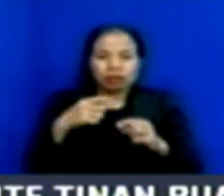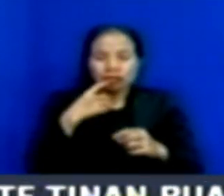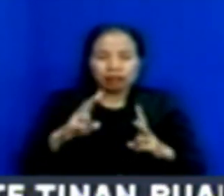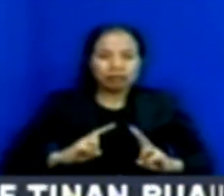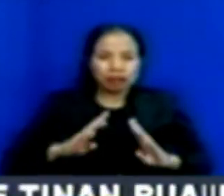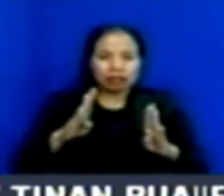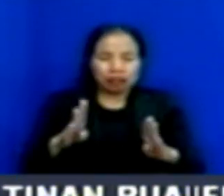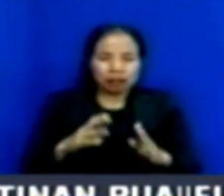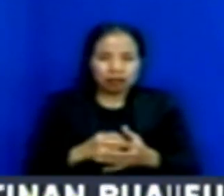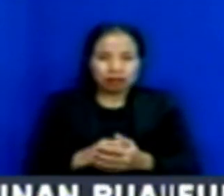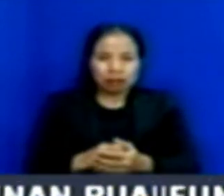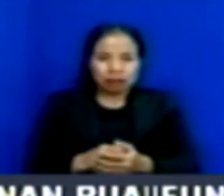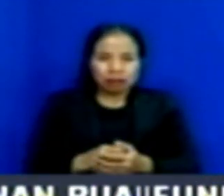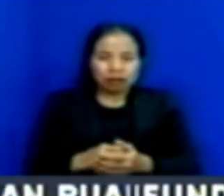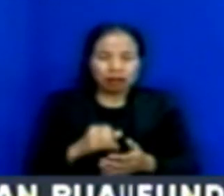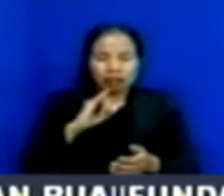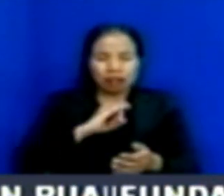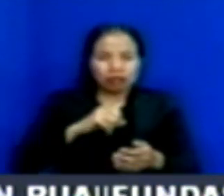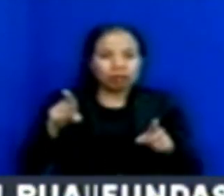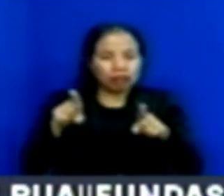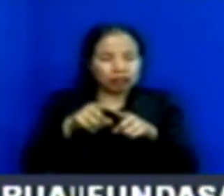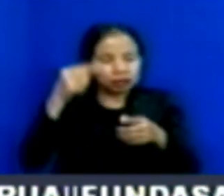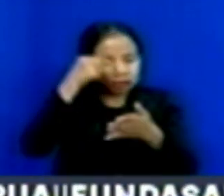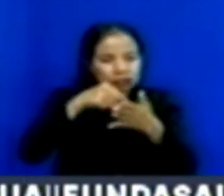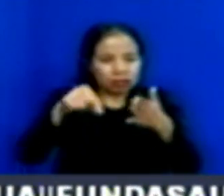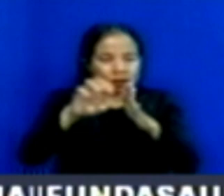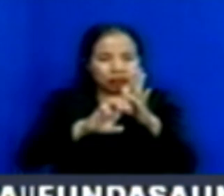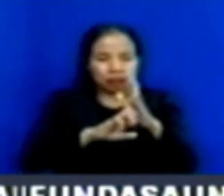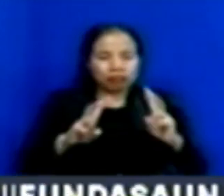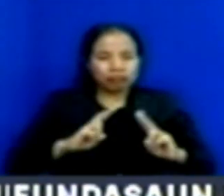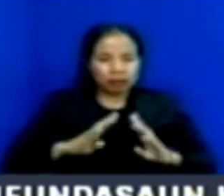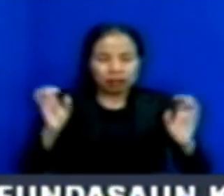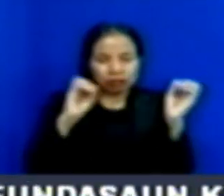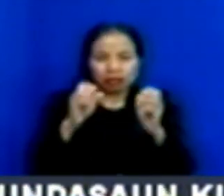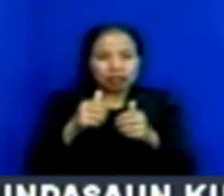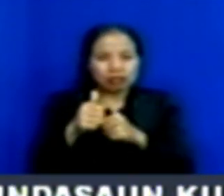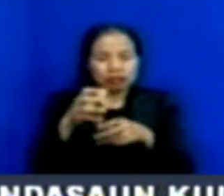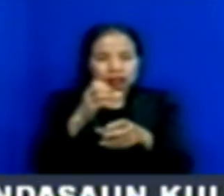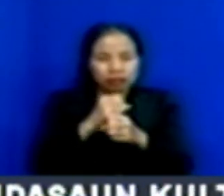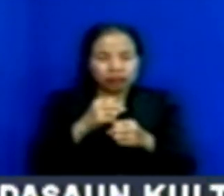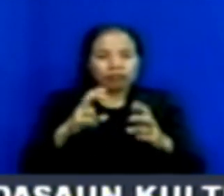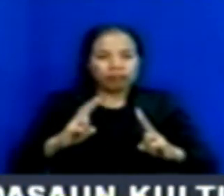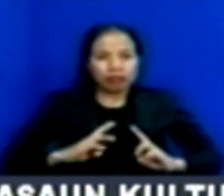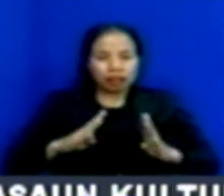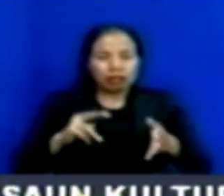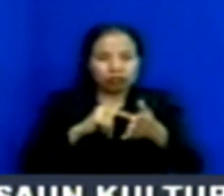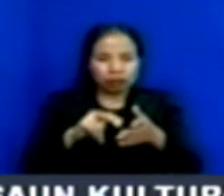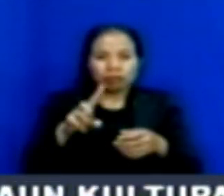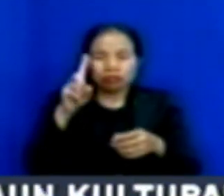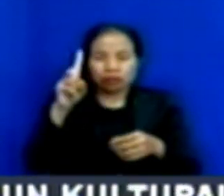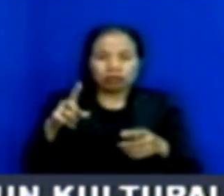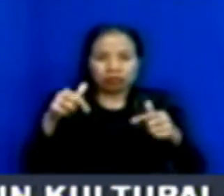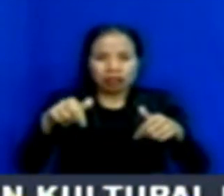falso. Hau secretario estado la concorda de fondo ne. Tampa cuando secretario, cuando veterano ne ma pa falso, er de terne